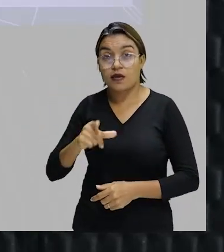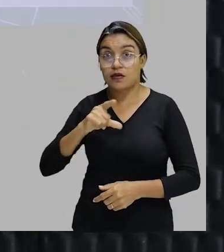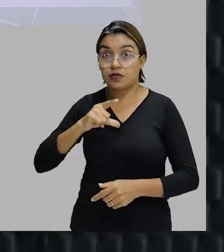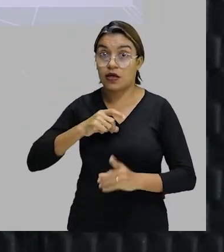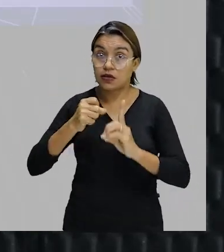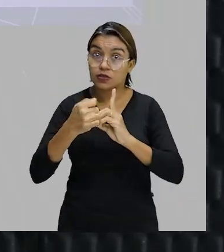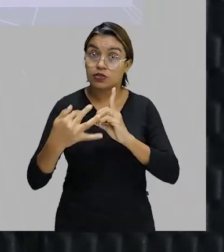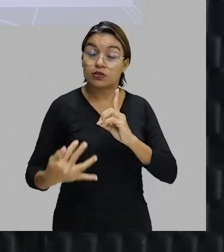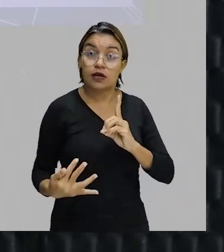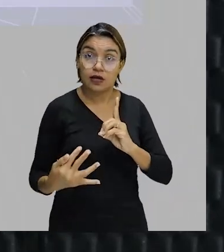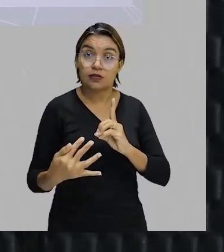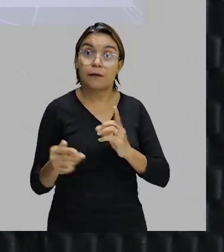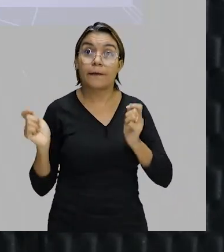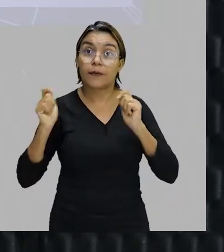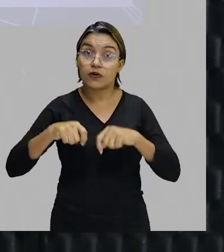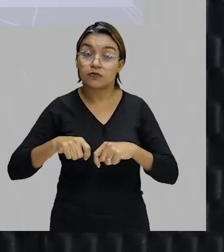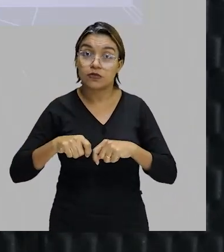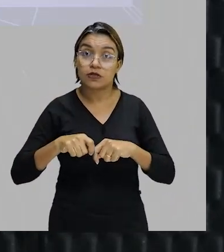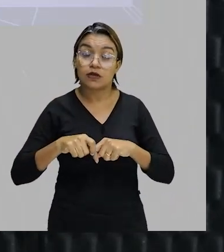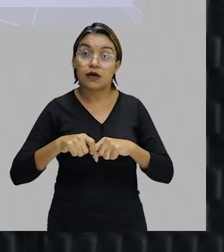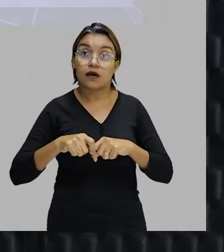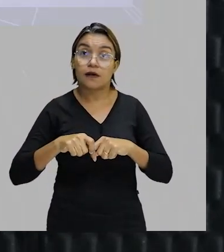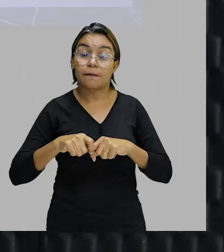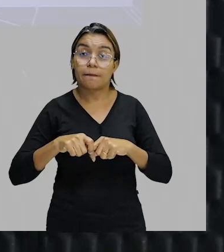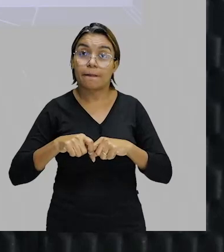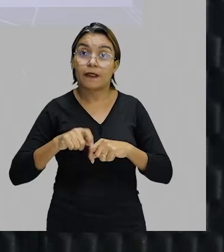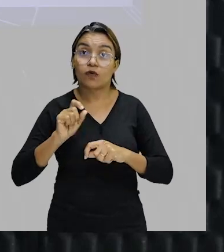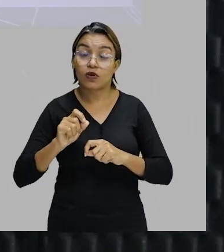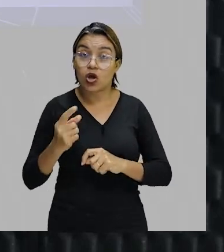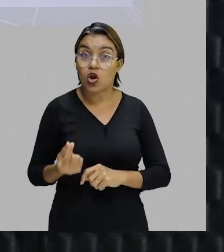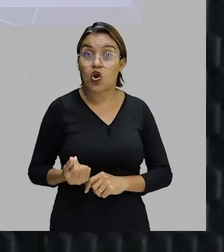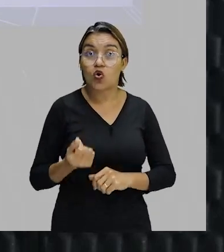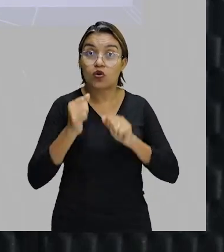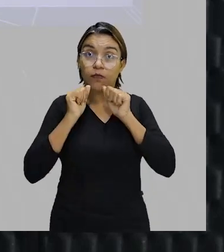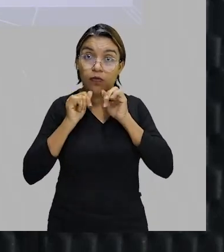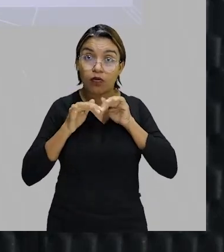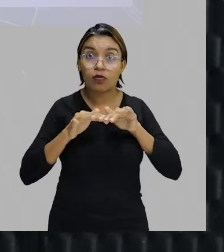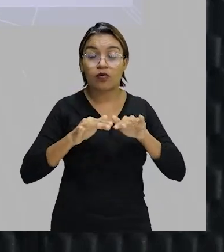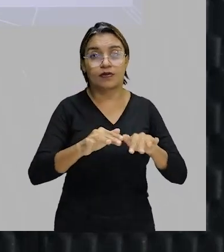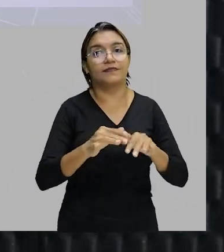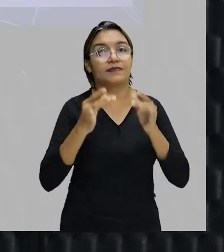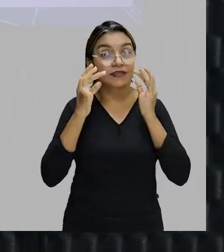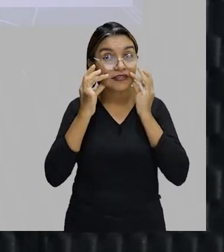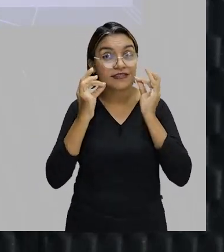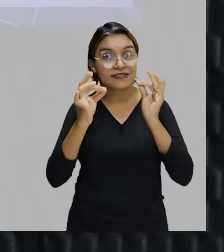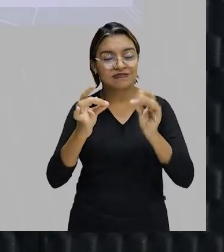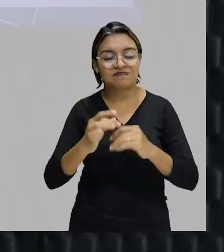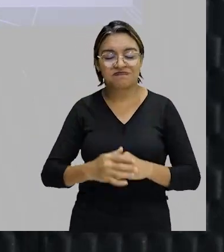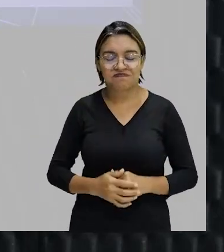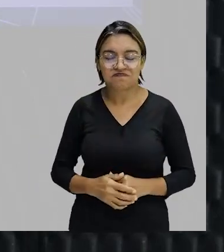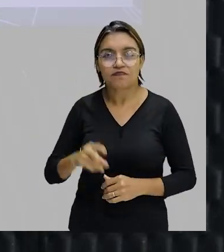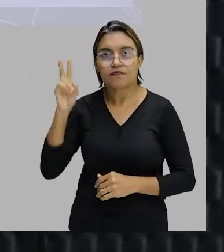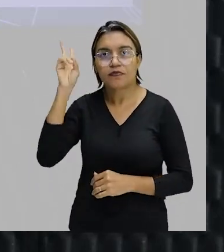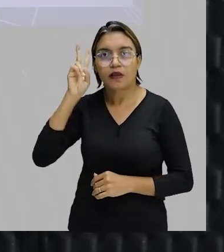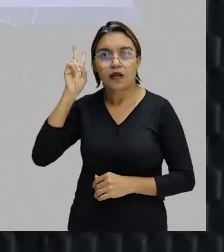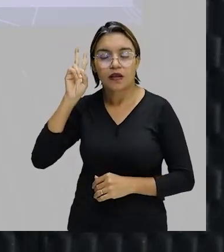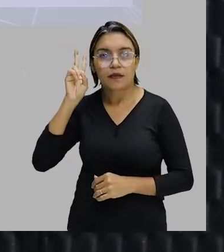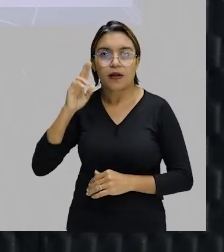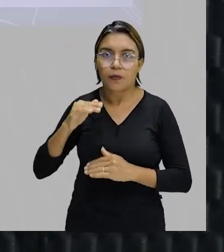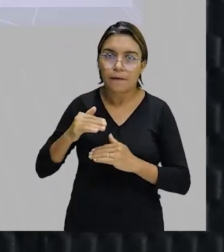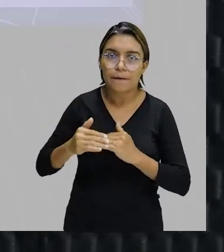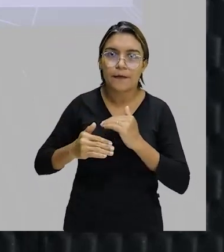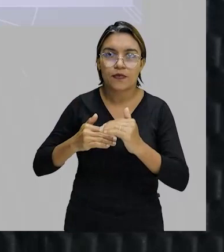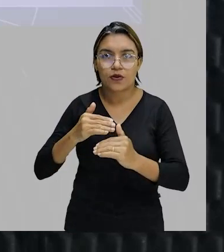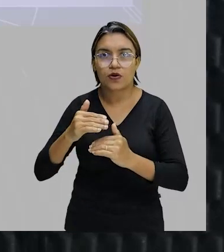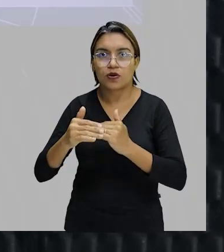esses dados e possibilitar a expansão do seu lucro, galera, tá? Muita atenção. E lembra, este é um processo